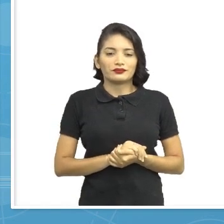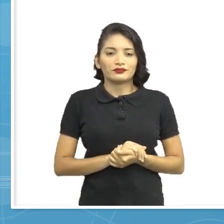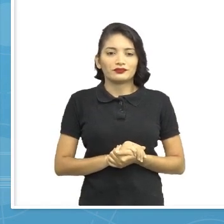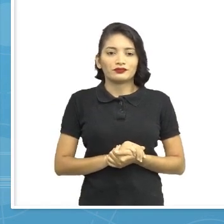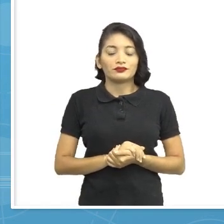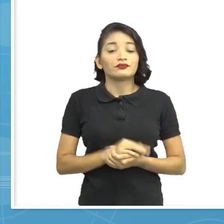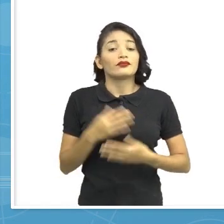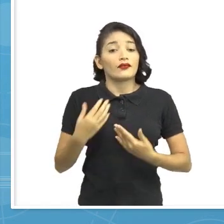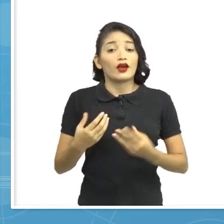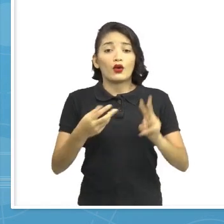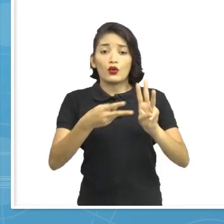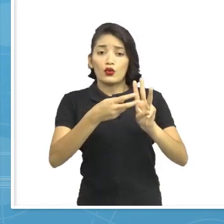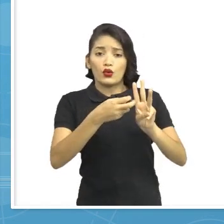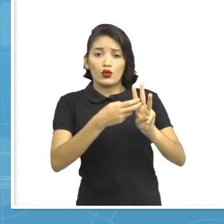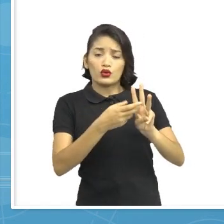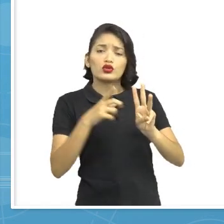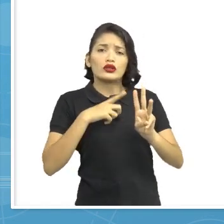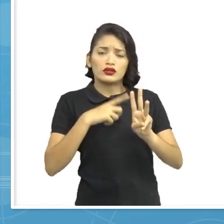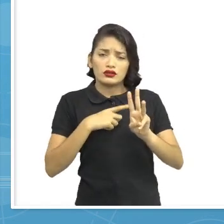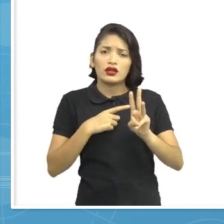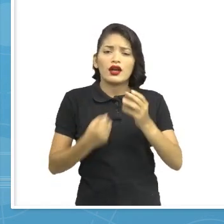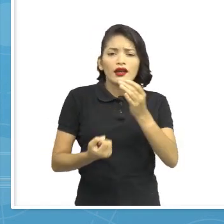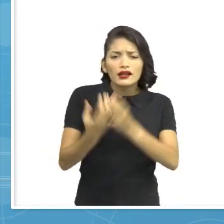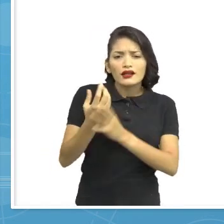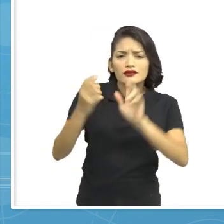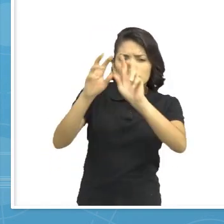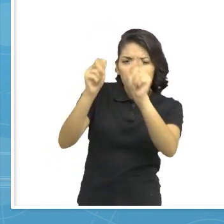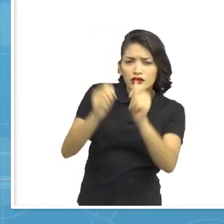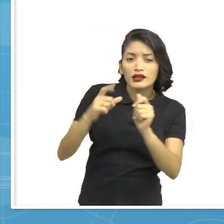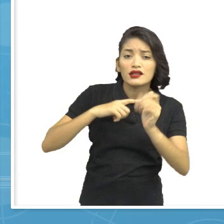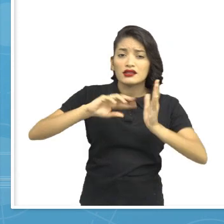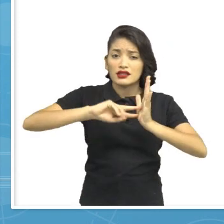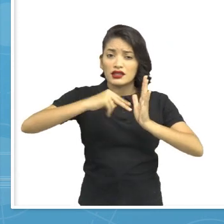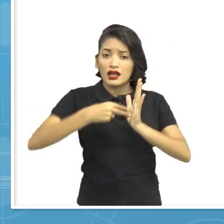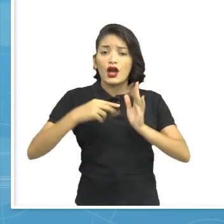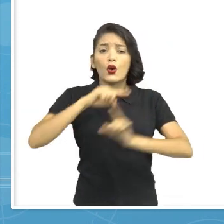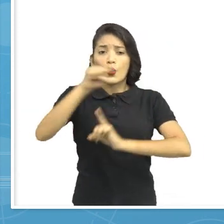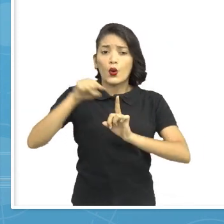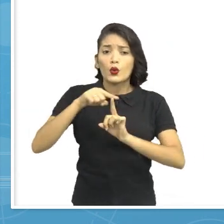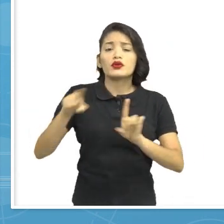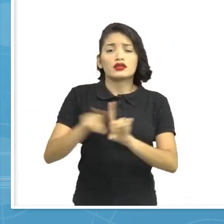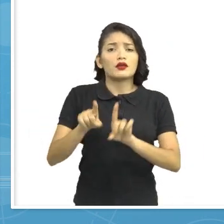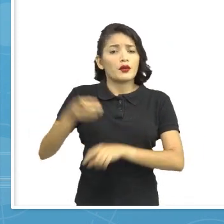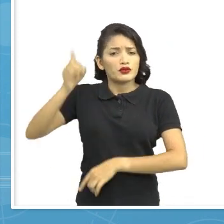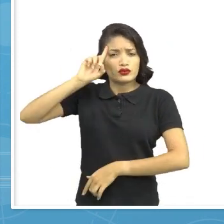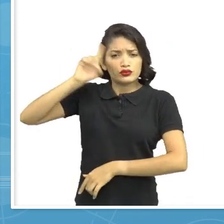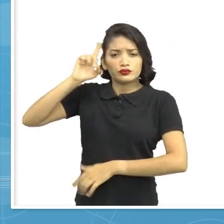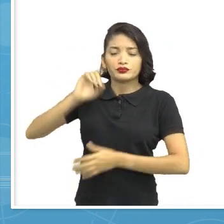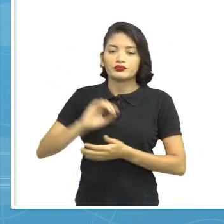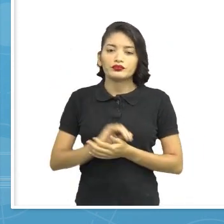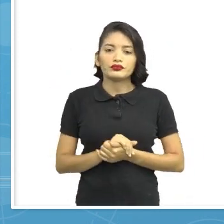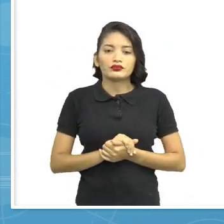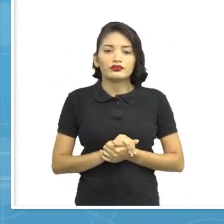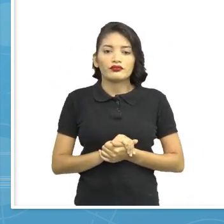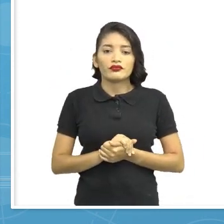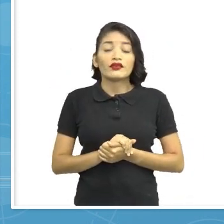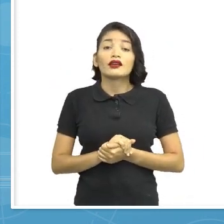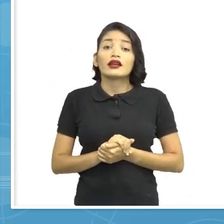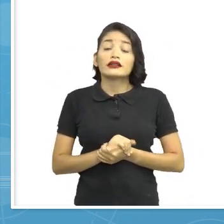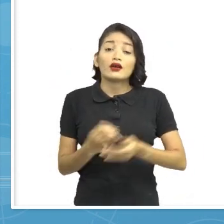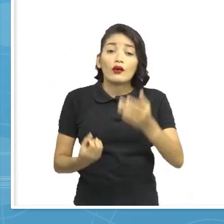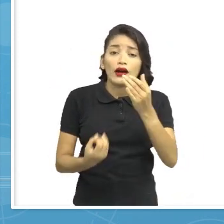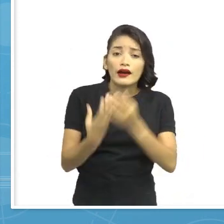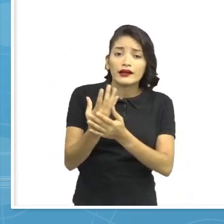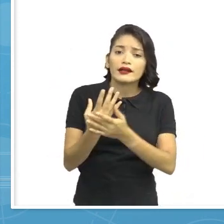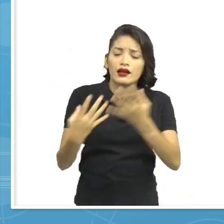Os indígenas produzem sua arte com significados e funcionalidade para o seu cotidiano. Ao